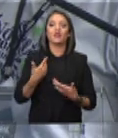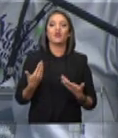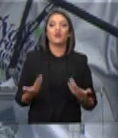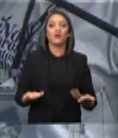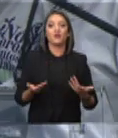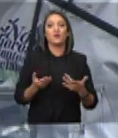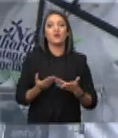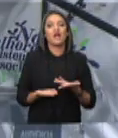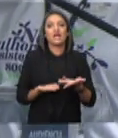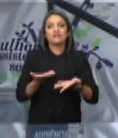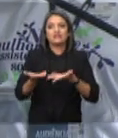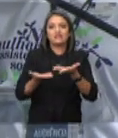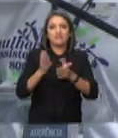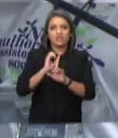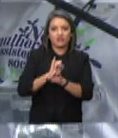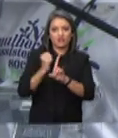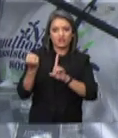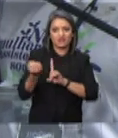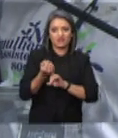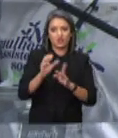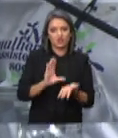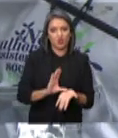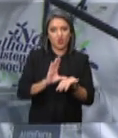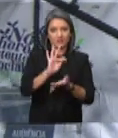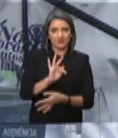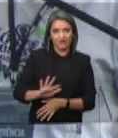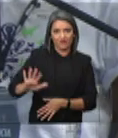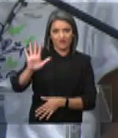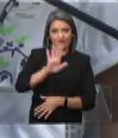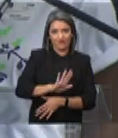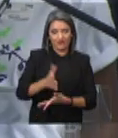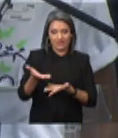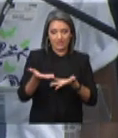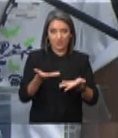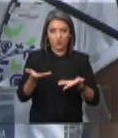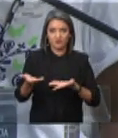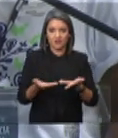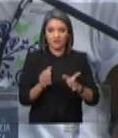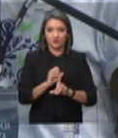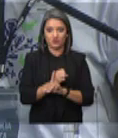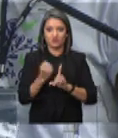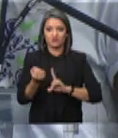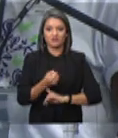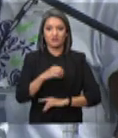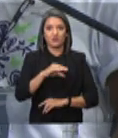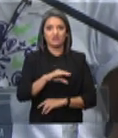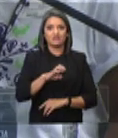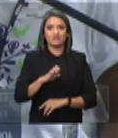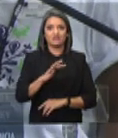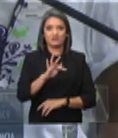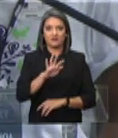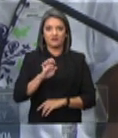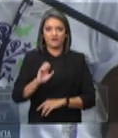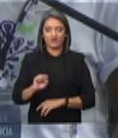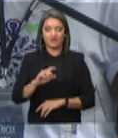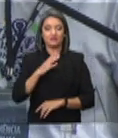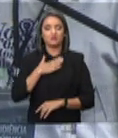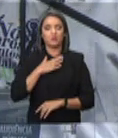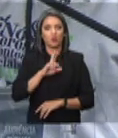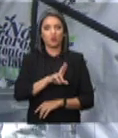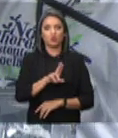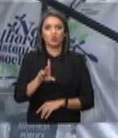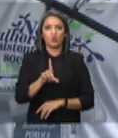assistente social que sou conselheira Federal de Serviço Social cefeis me chamo de uma Franklin